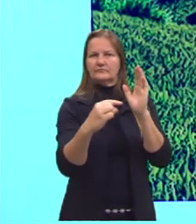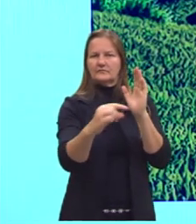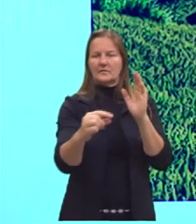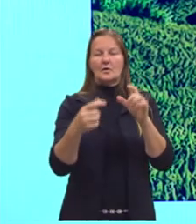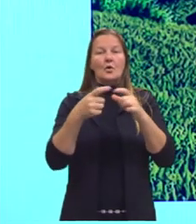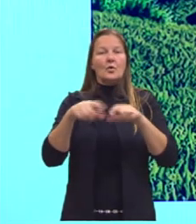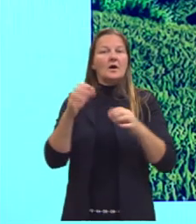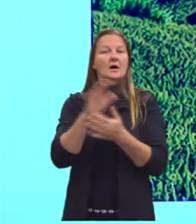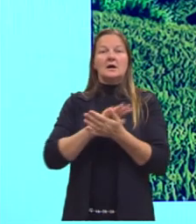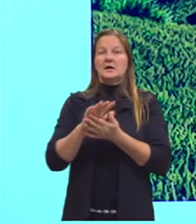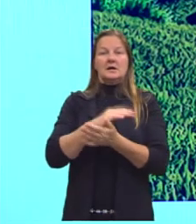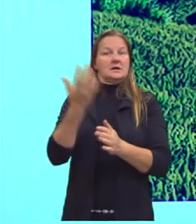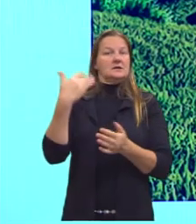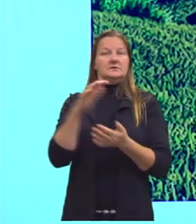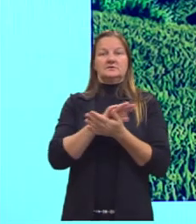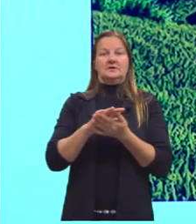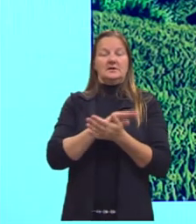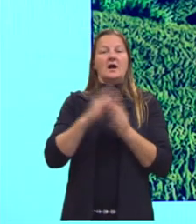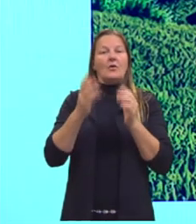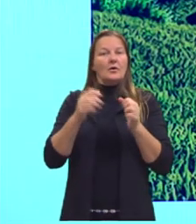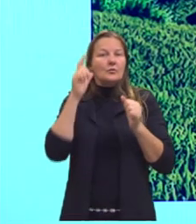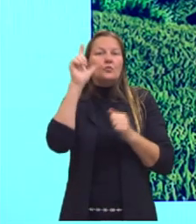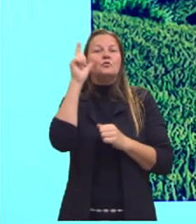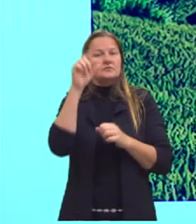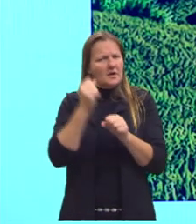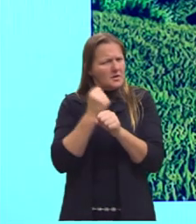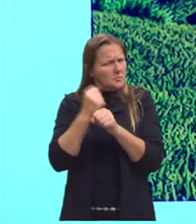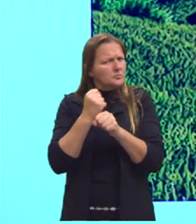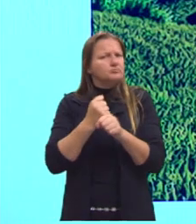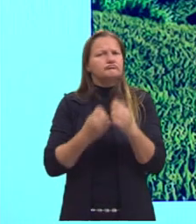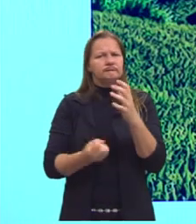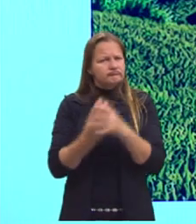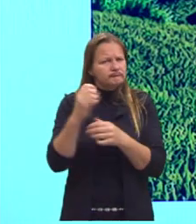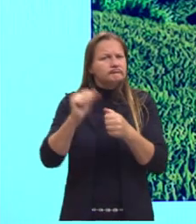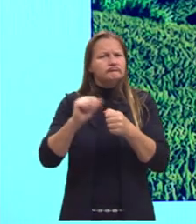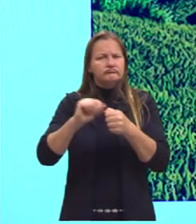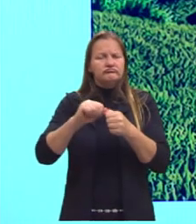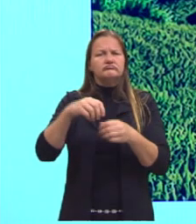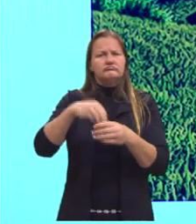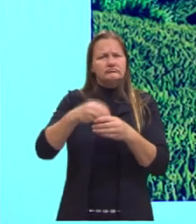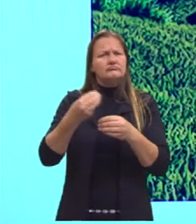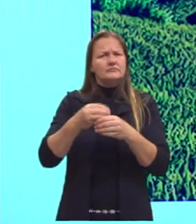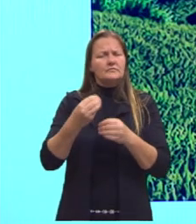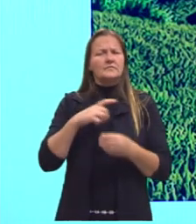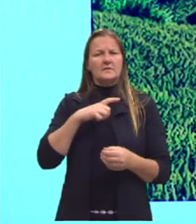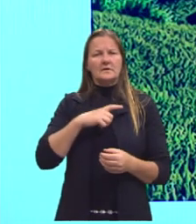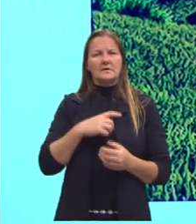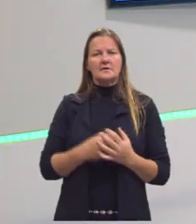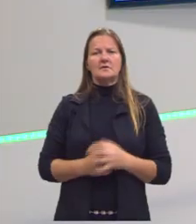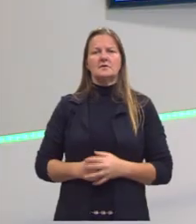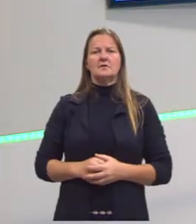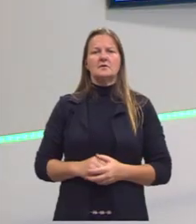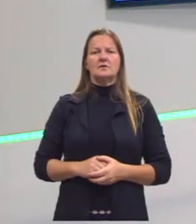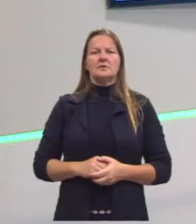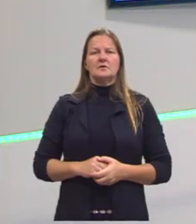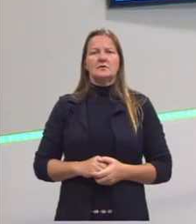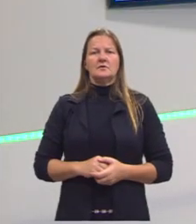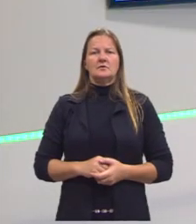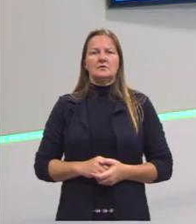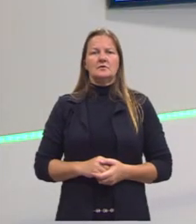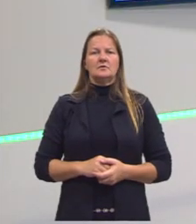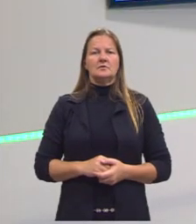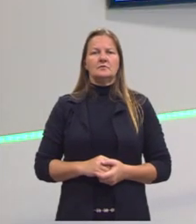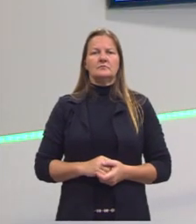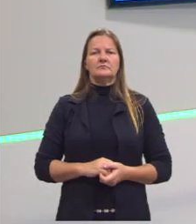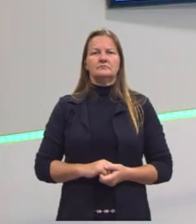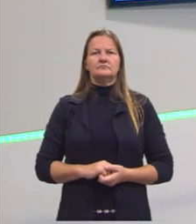que antes não dava para plantar agora tu consegue produzir Neto consegue ter aí plantio de outras